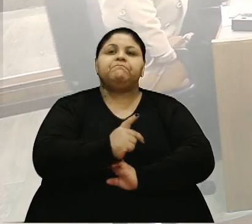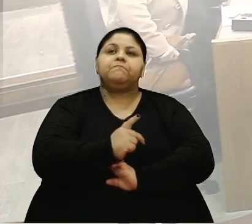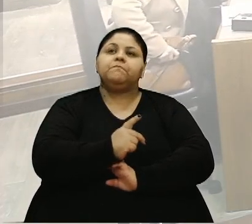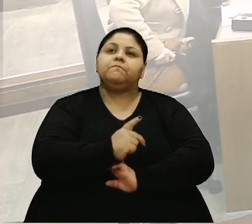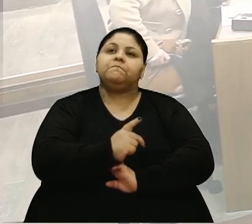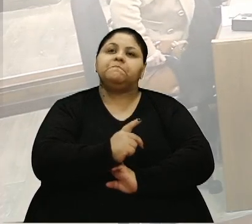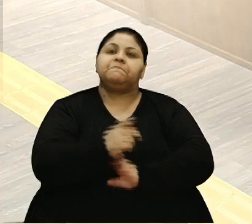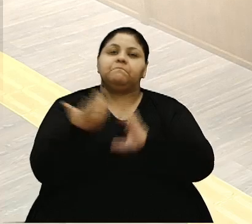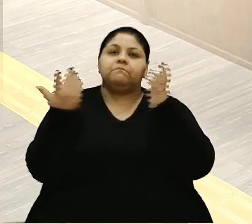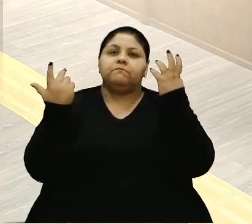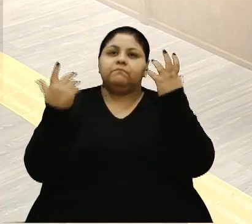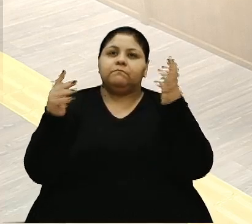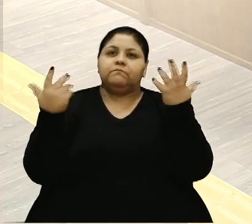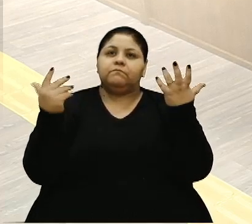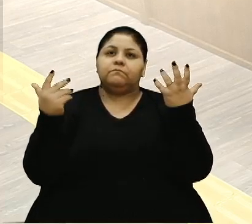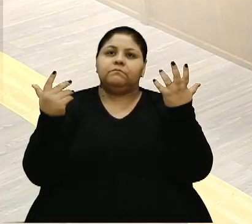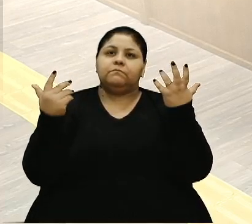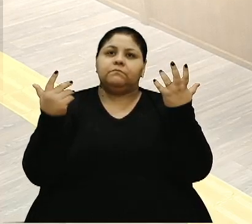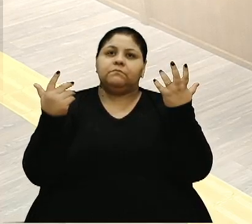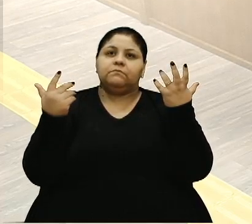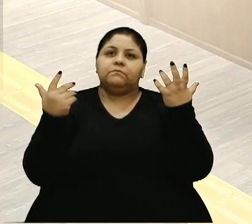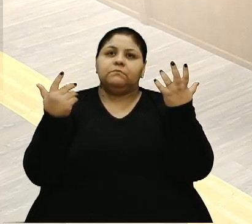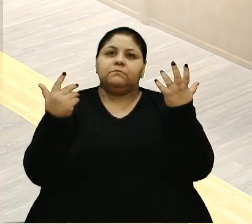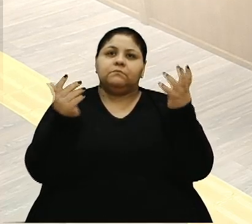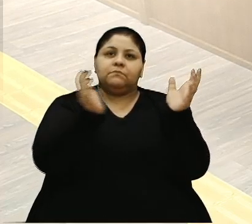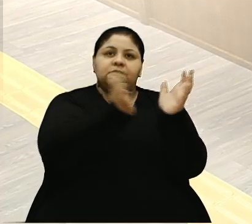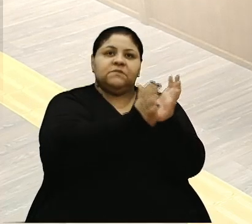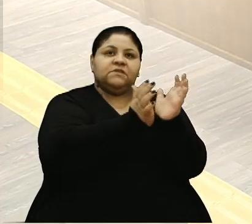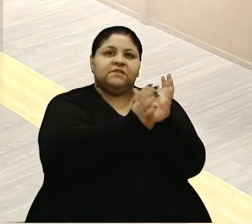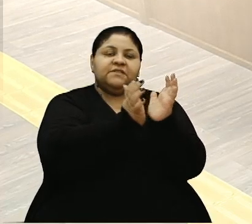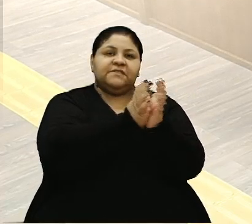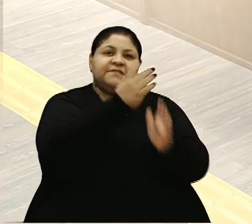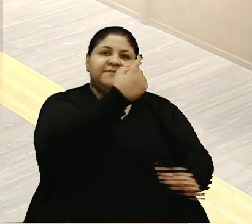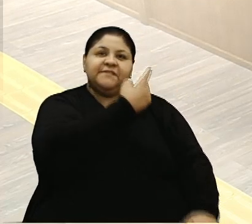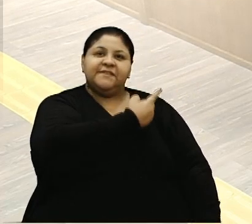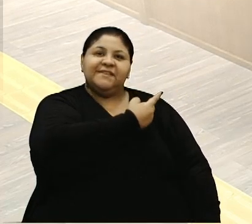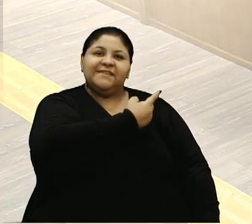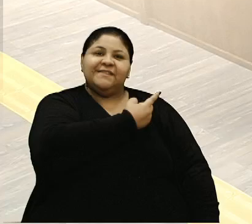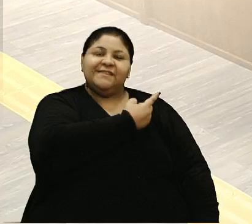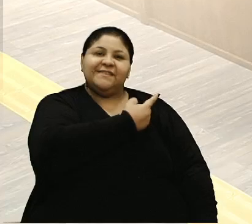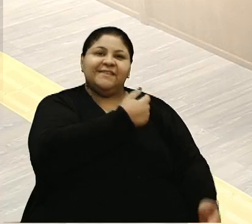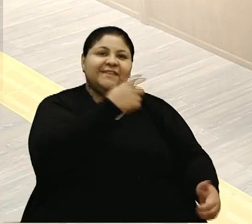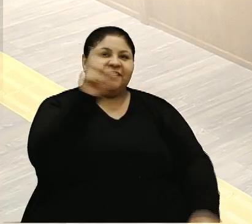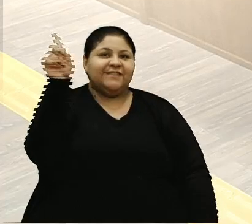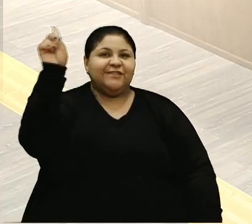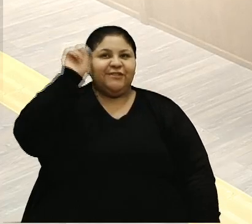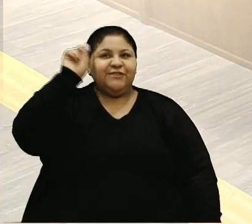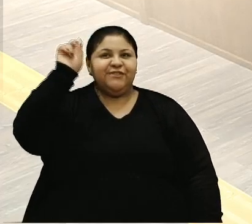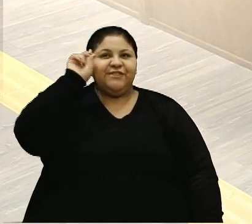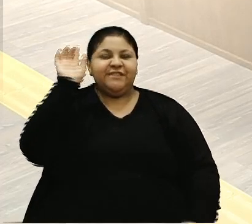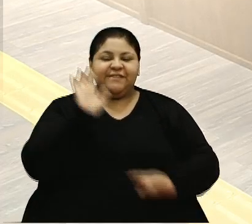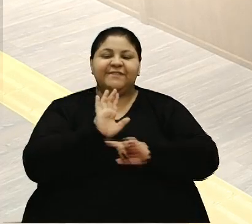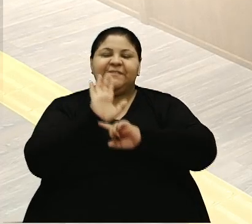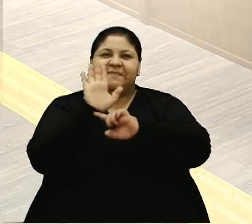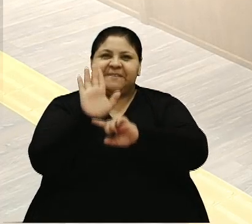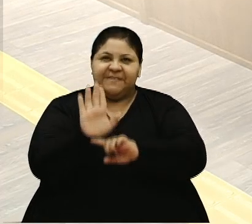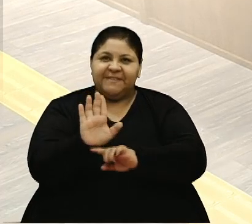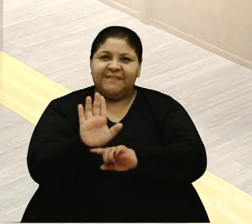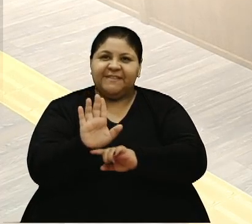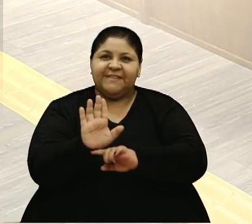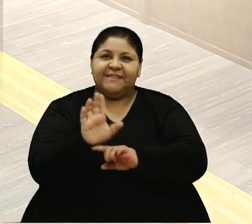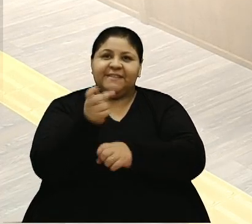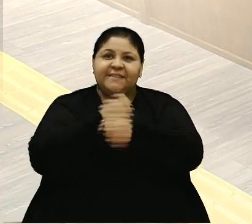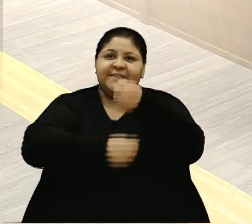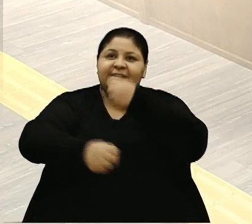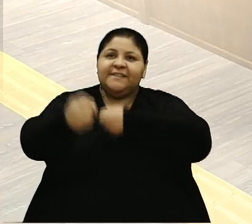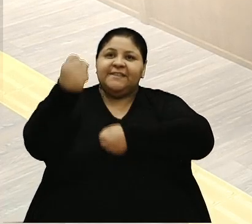de congratulações, parabenizar esse colega aqui, ó, que está todo dia nos auxiliando e que ano